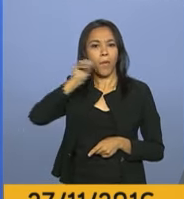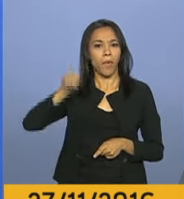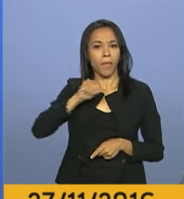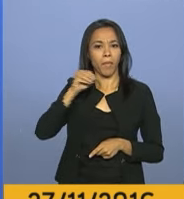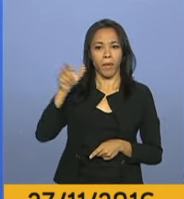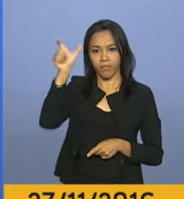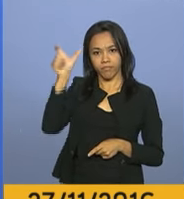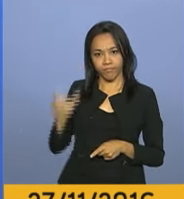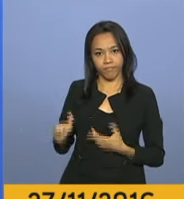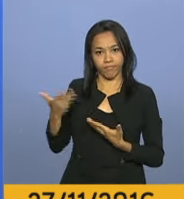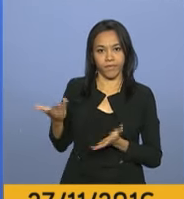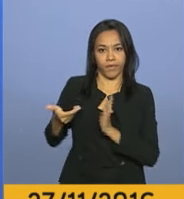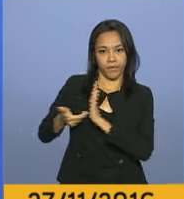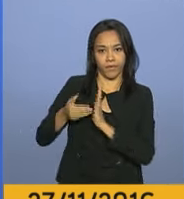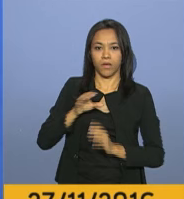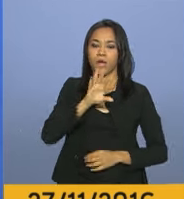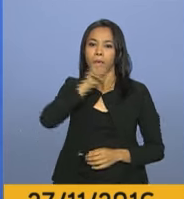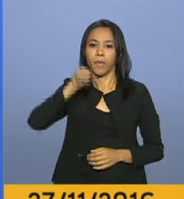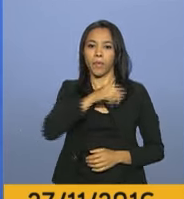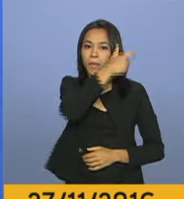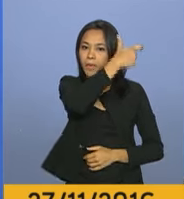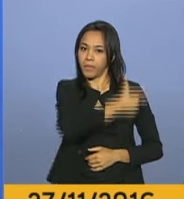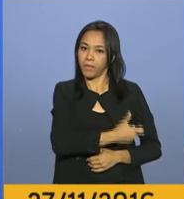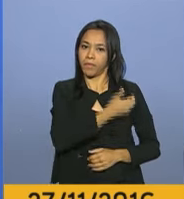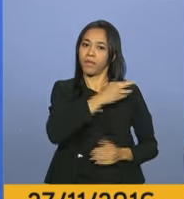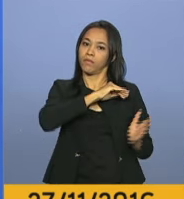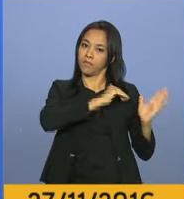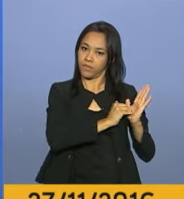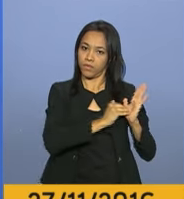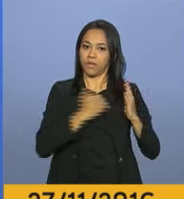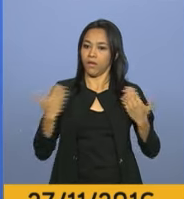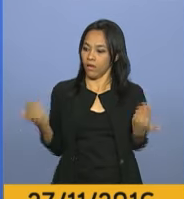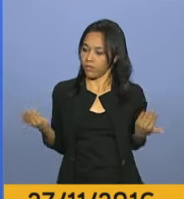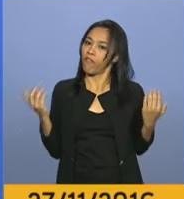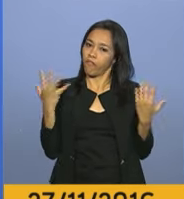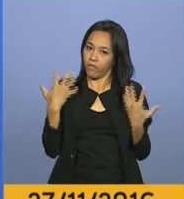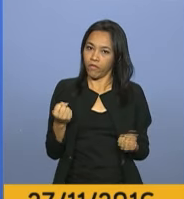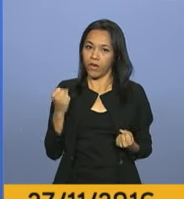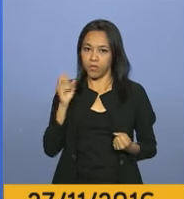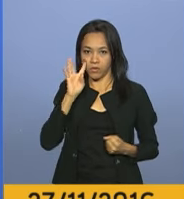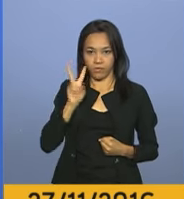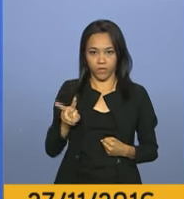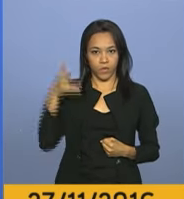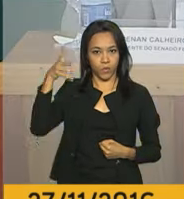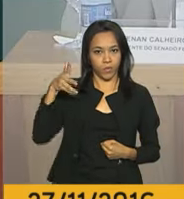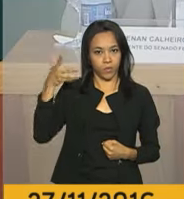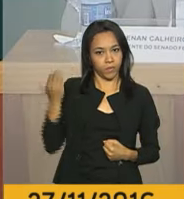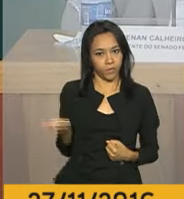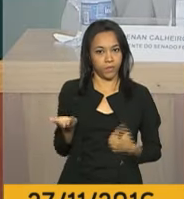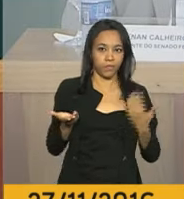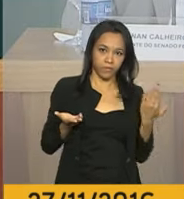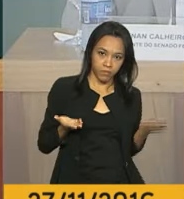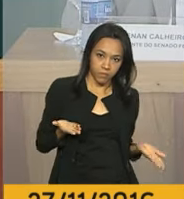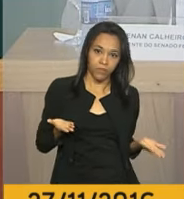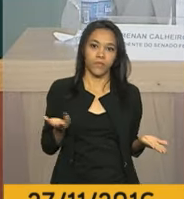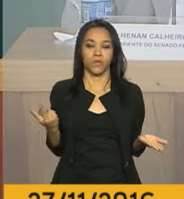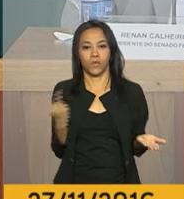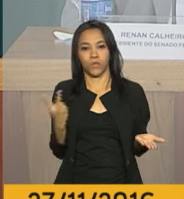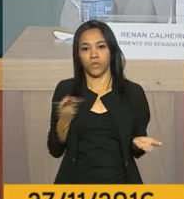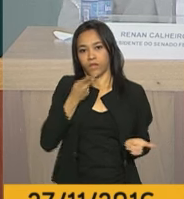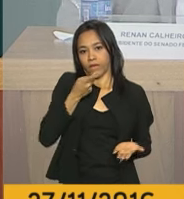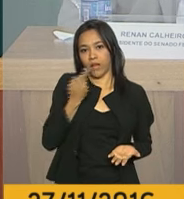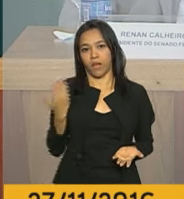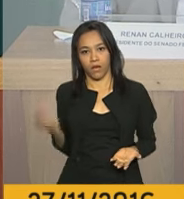que comandam este processo no presente momento. Portanto, vamos ouvir o presidente Rodrigo